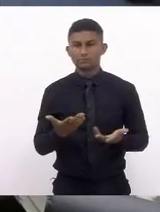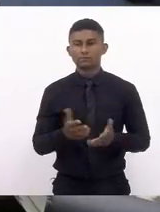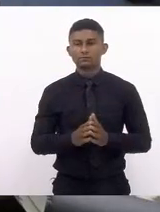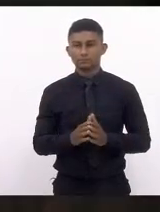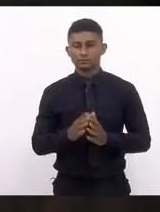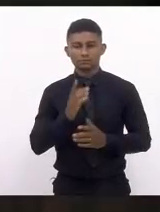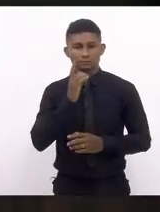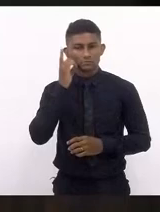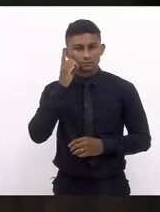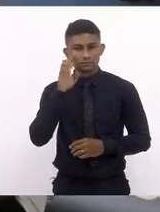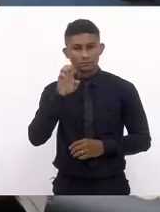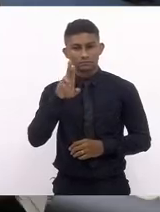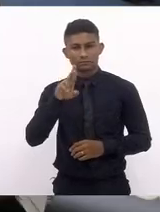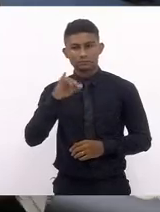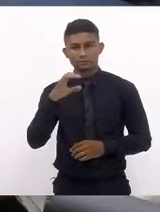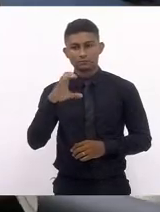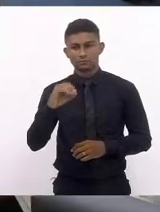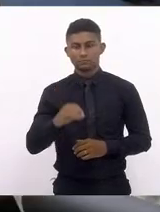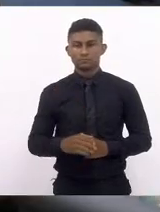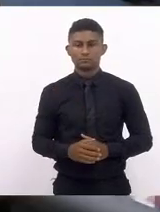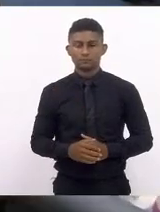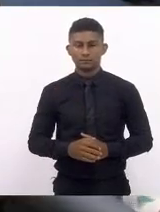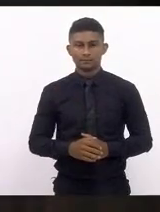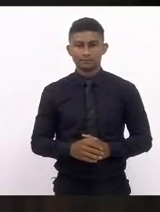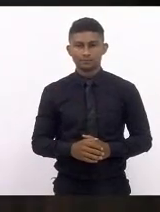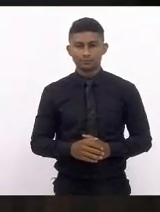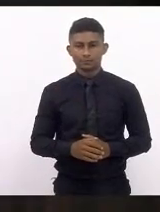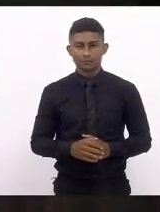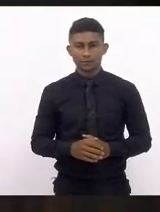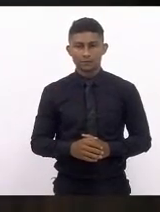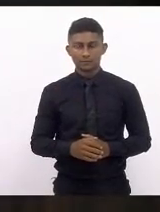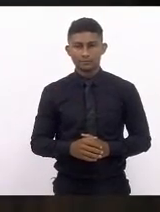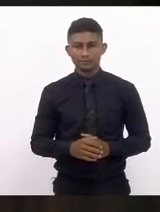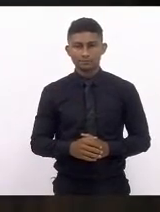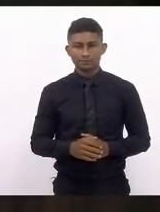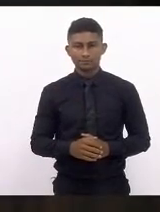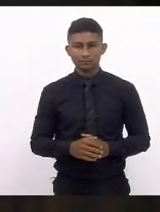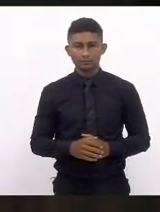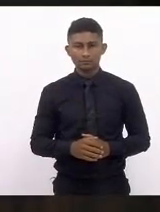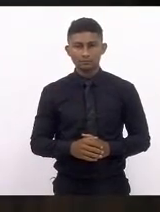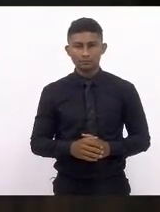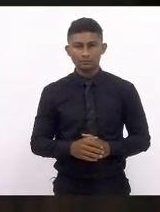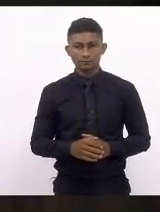resultado Eurico Júnior o resultado